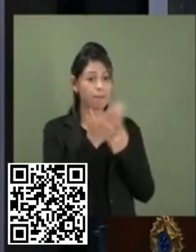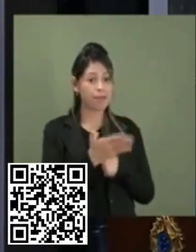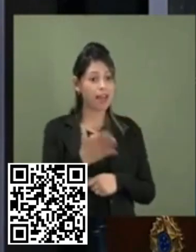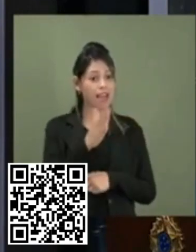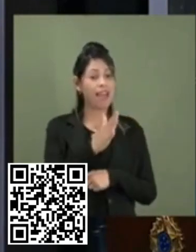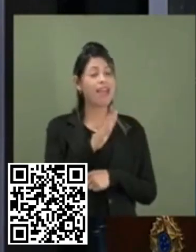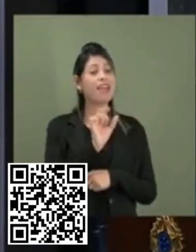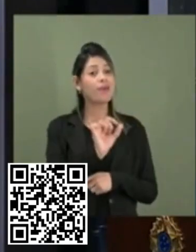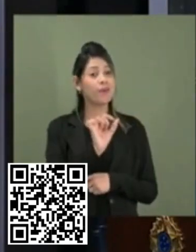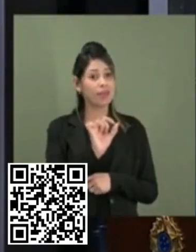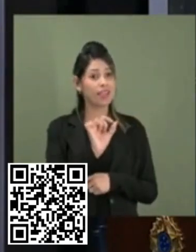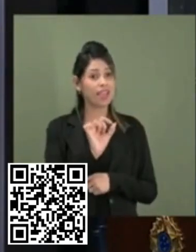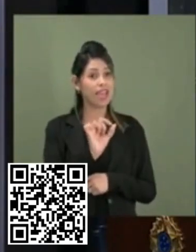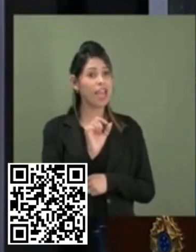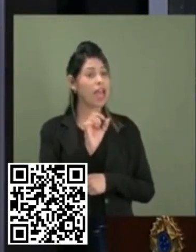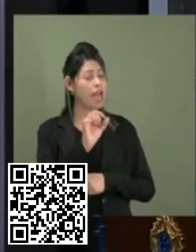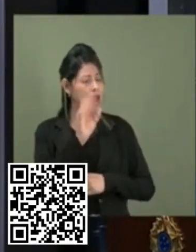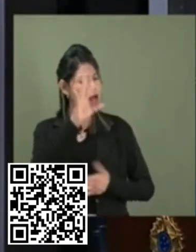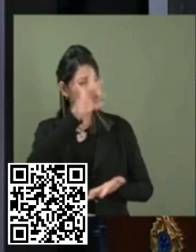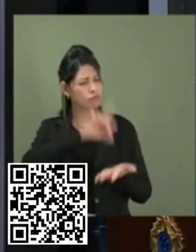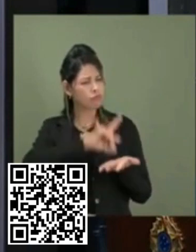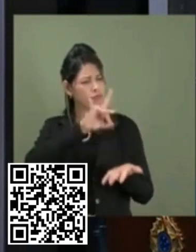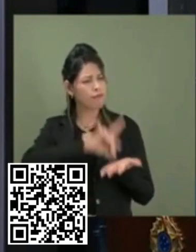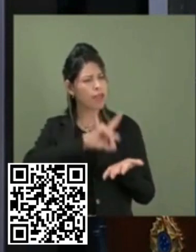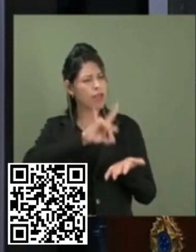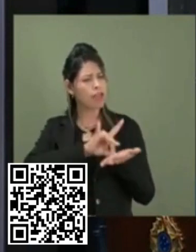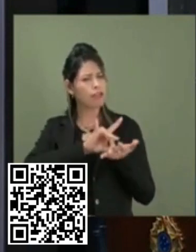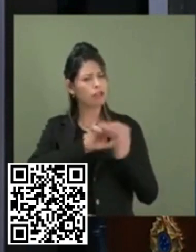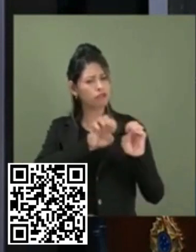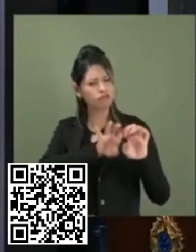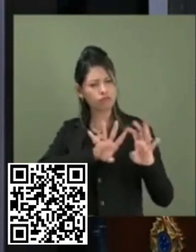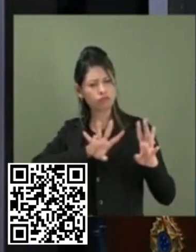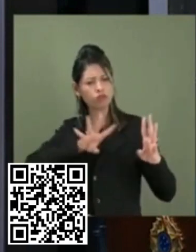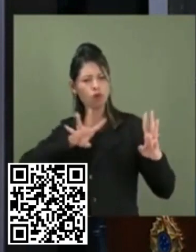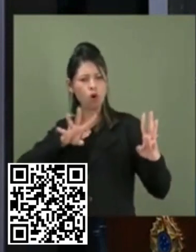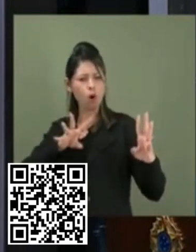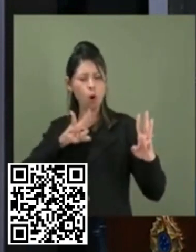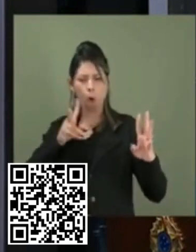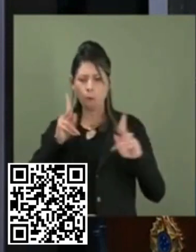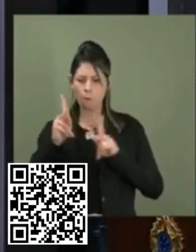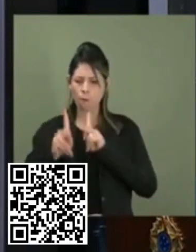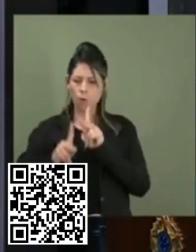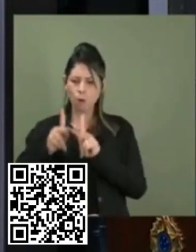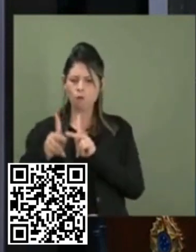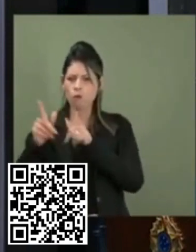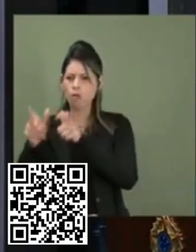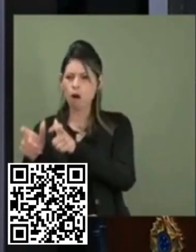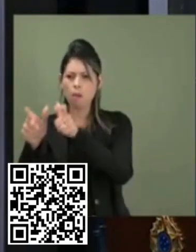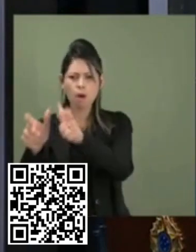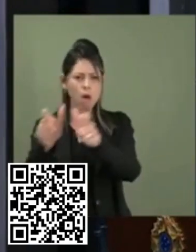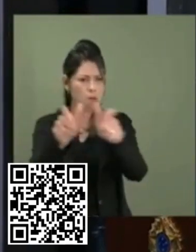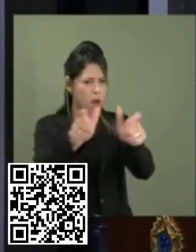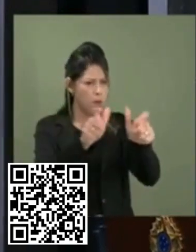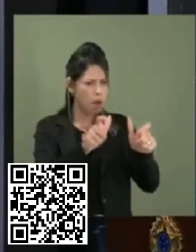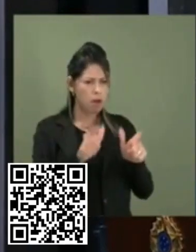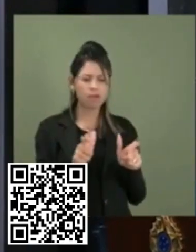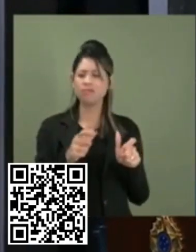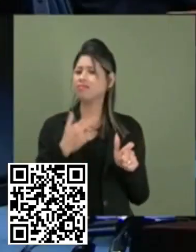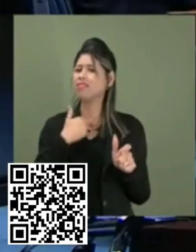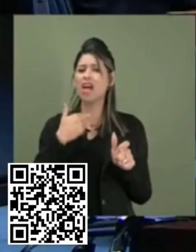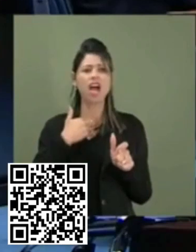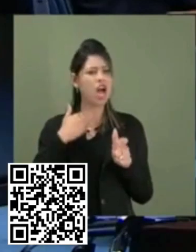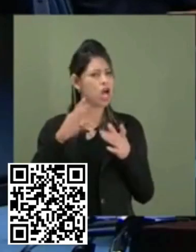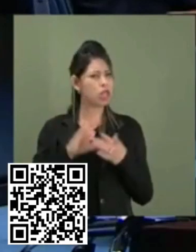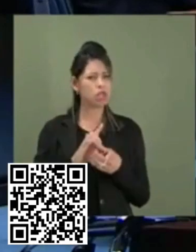Legislativa é o coração do povo em qualquer lugar do mundo. Não pode haver